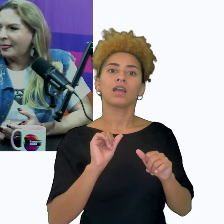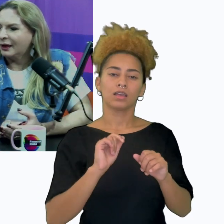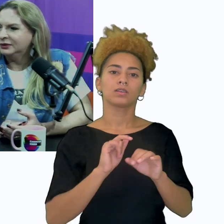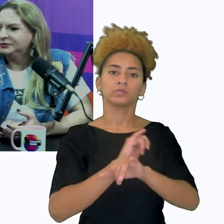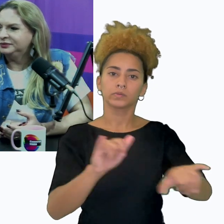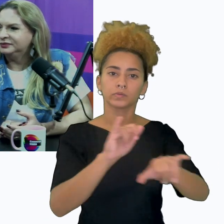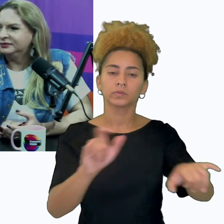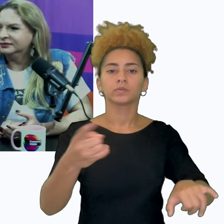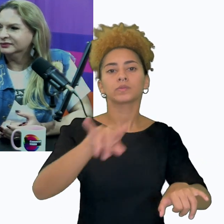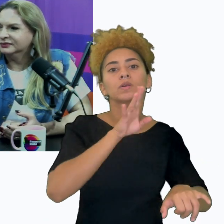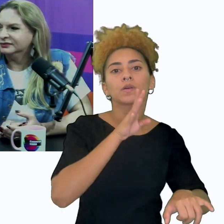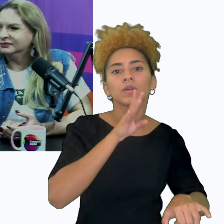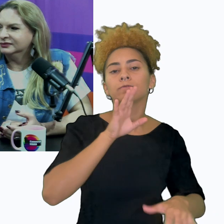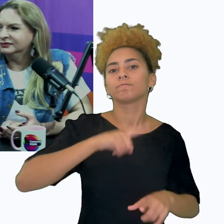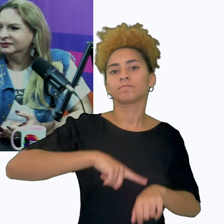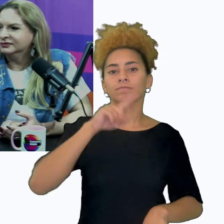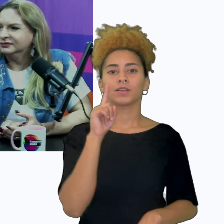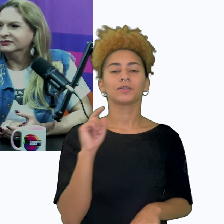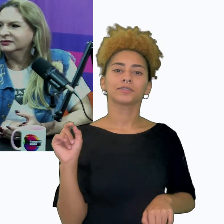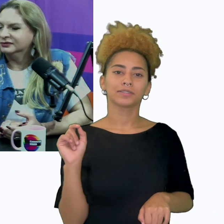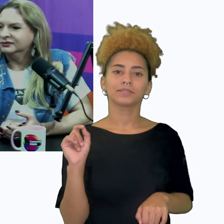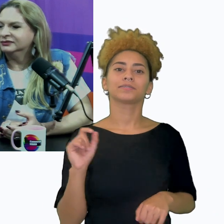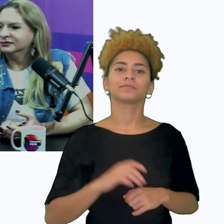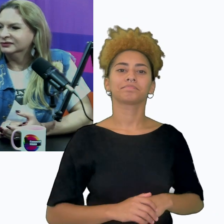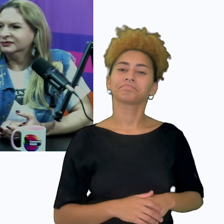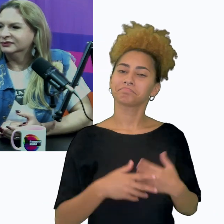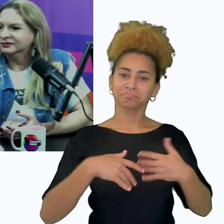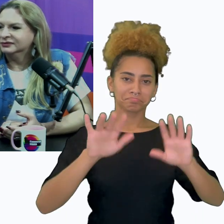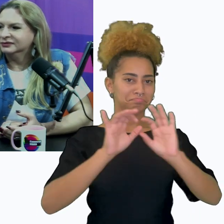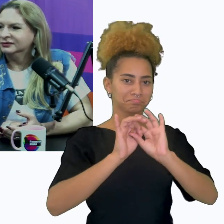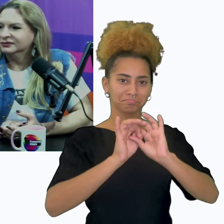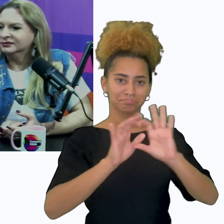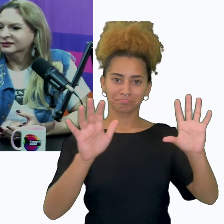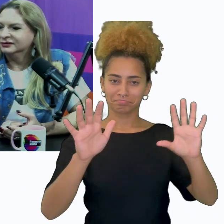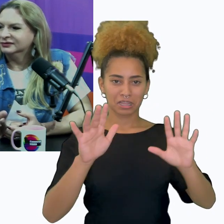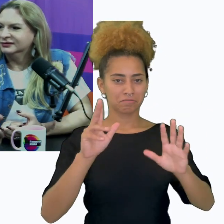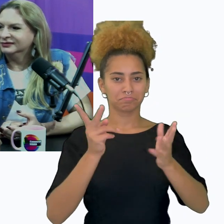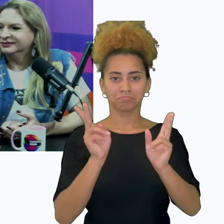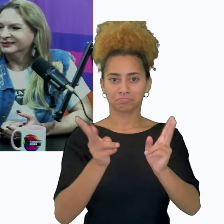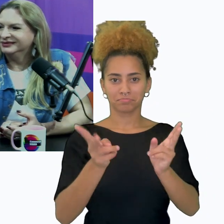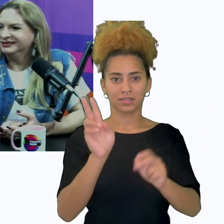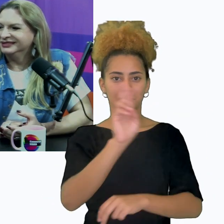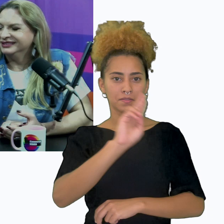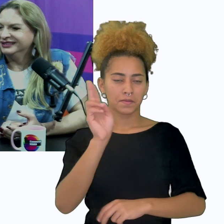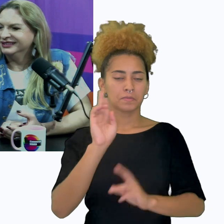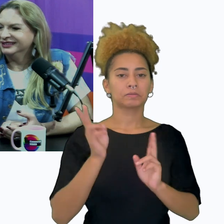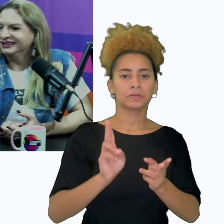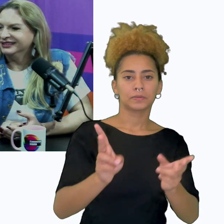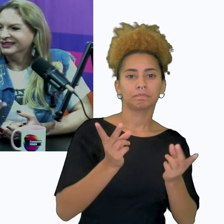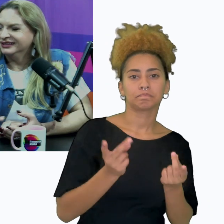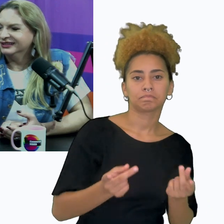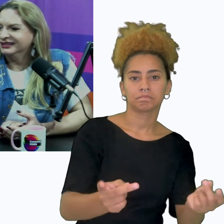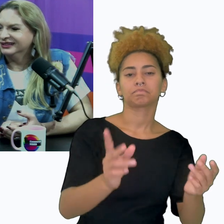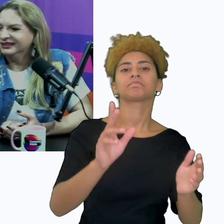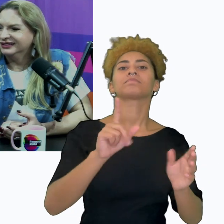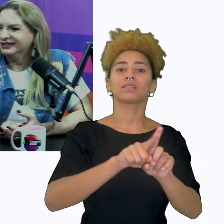Aí quando eu mudei, pegou. Lena Oxa. Aí foi aí. Aí eu não larguei mais. Aí